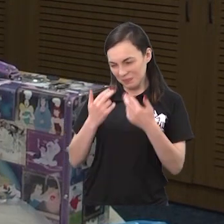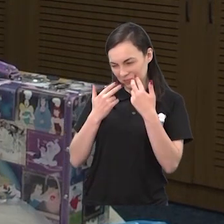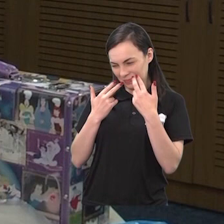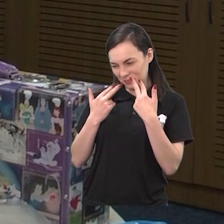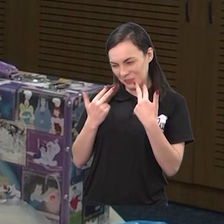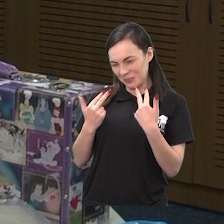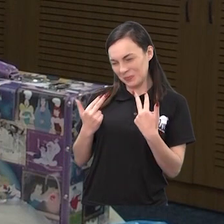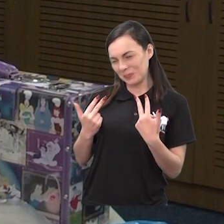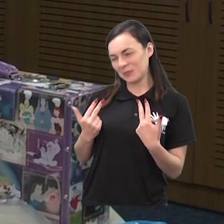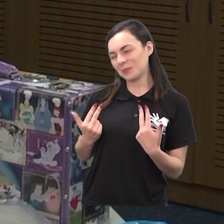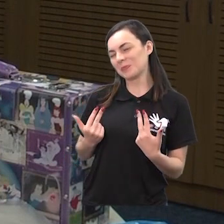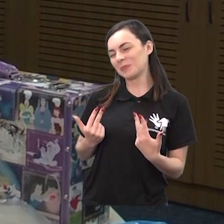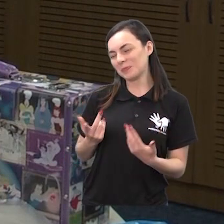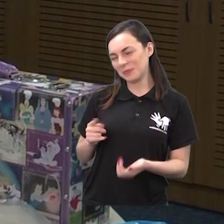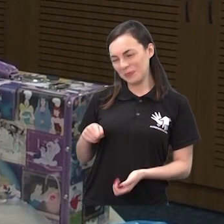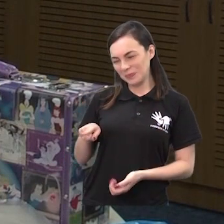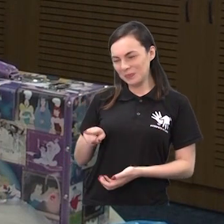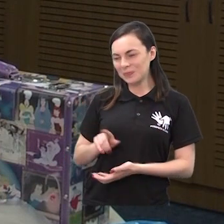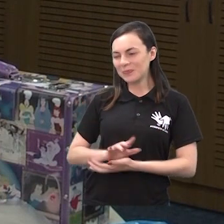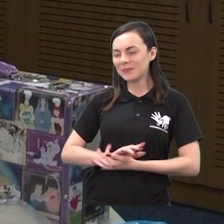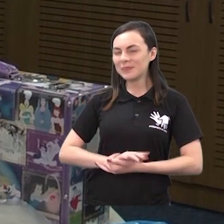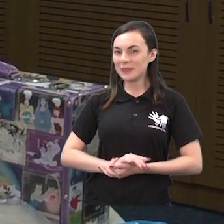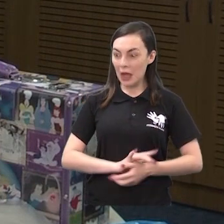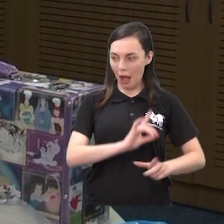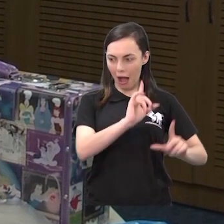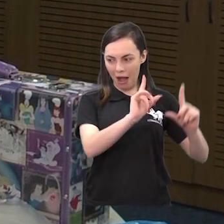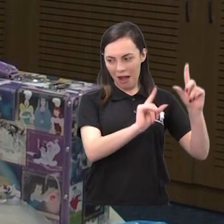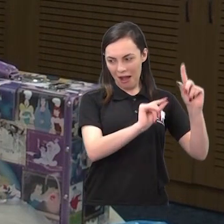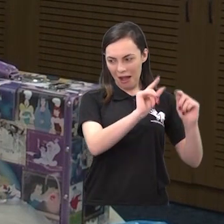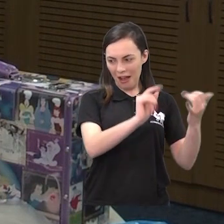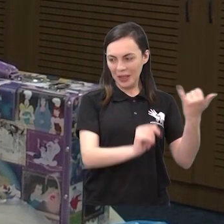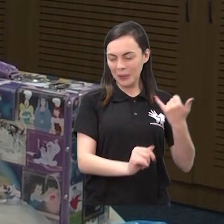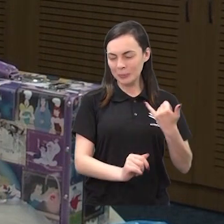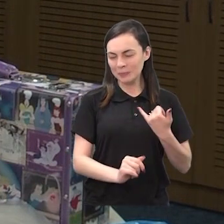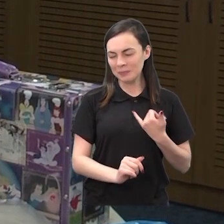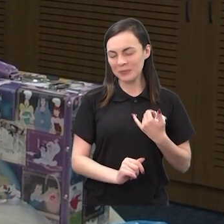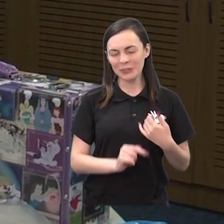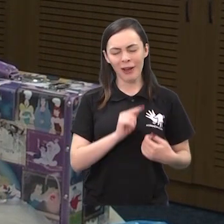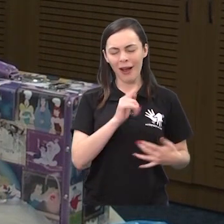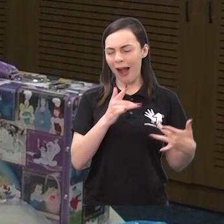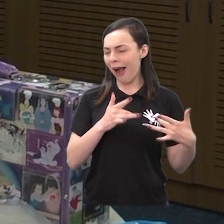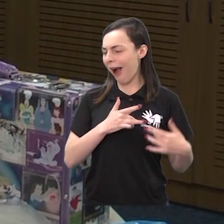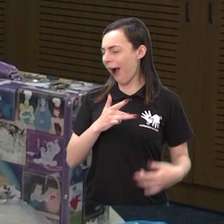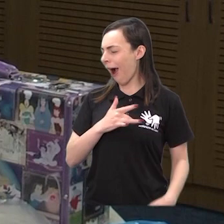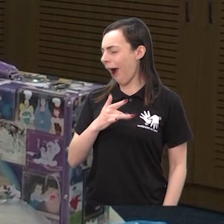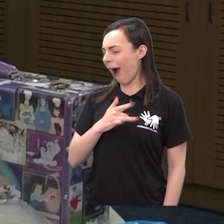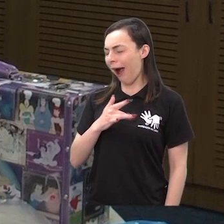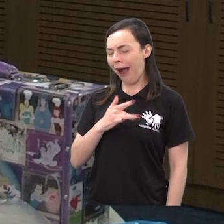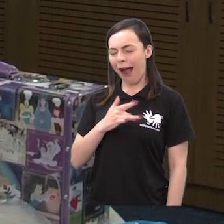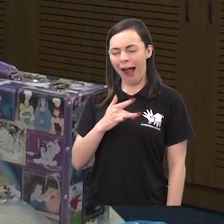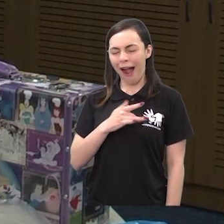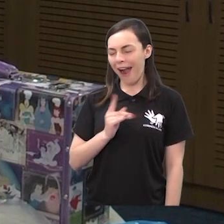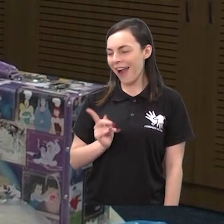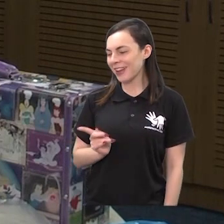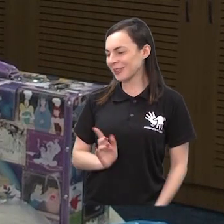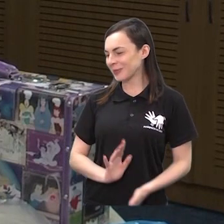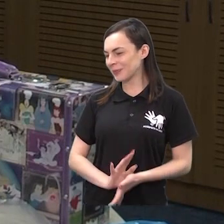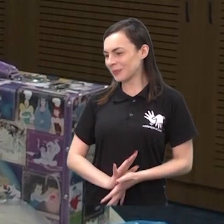tenho boas notícias, grãozinho de areia. A estrelinha disse que também é muito apaixonada por